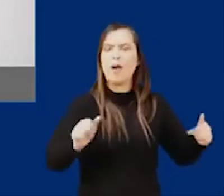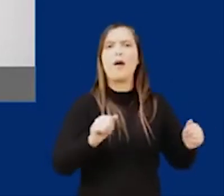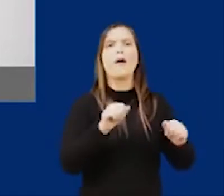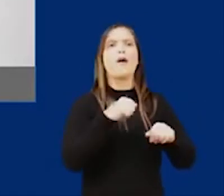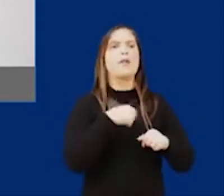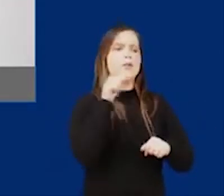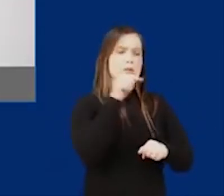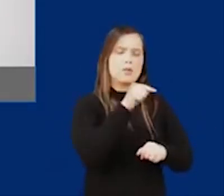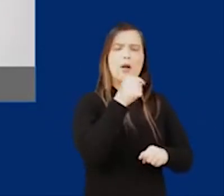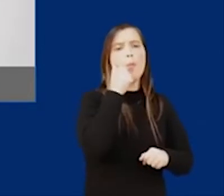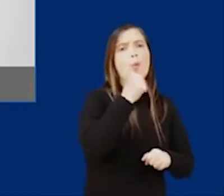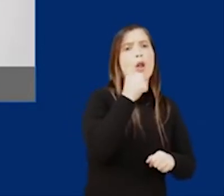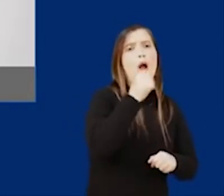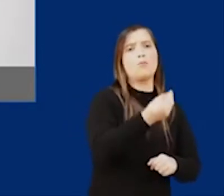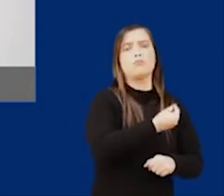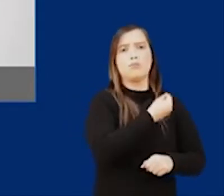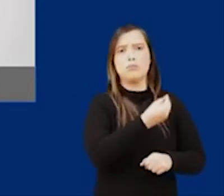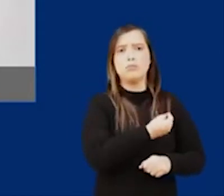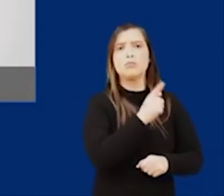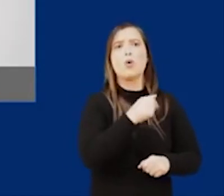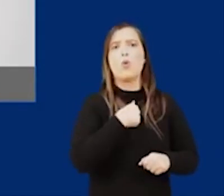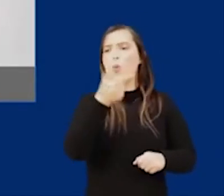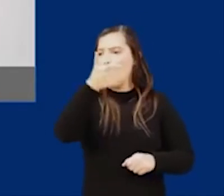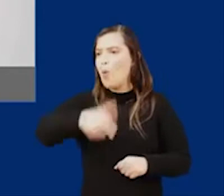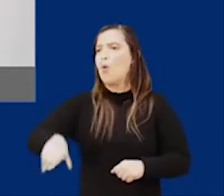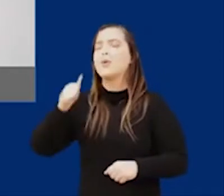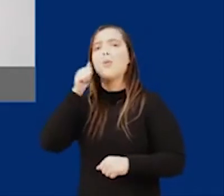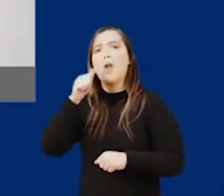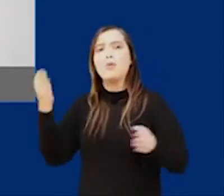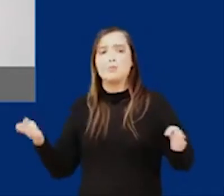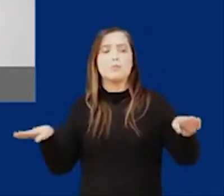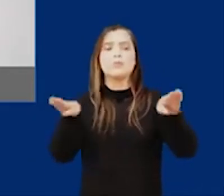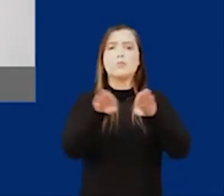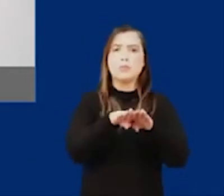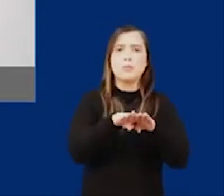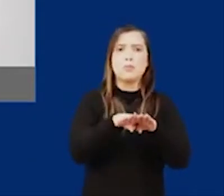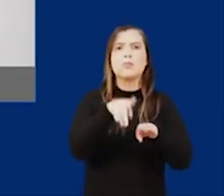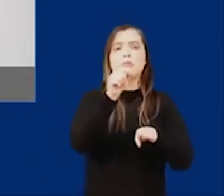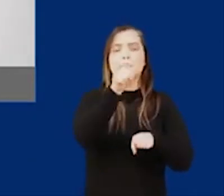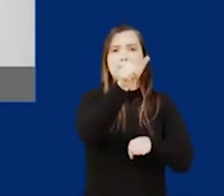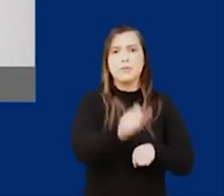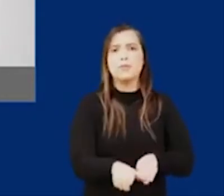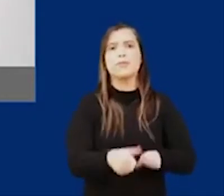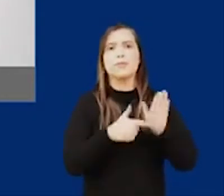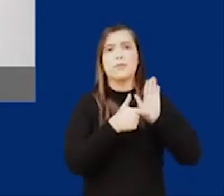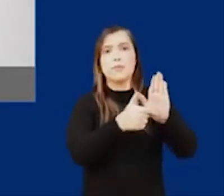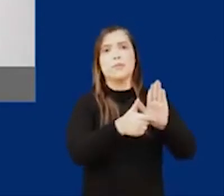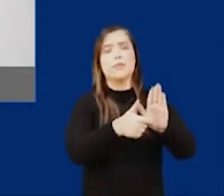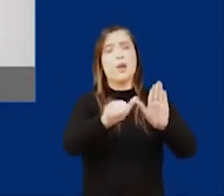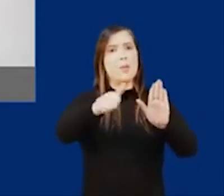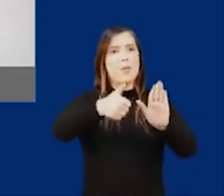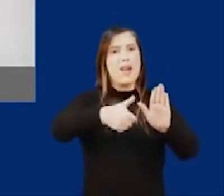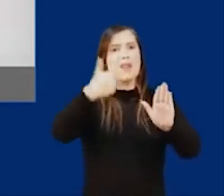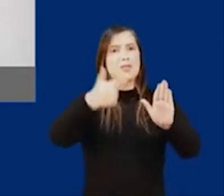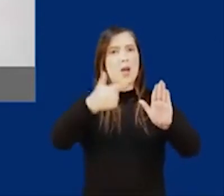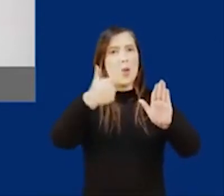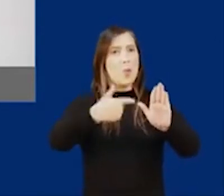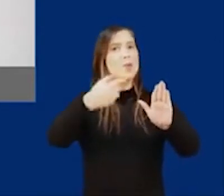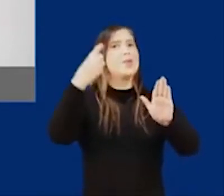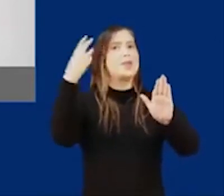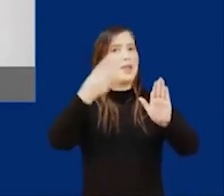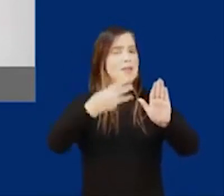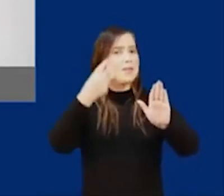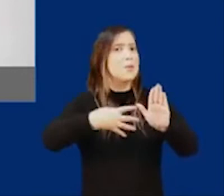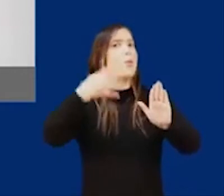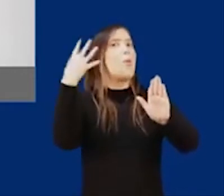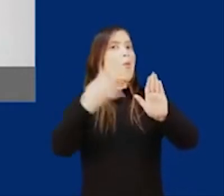essa mulher viveu, mas que está para todas as mulheres, para chegar na apresentação do primeiro, segundo, terceiro e quarto